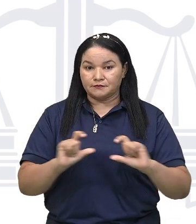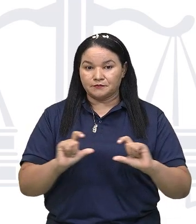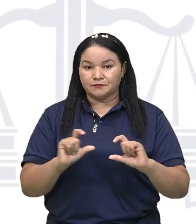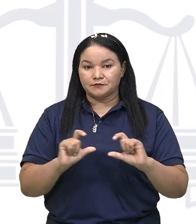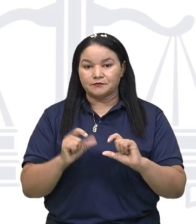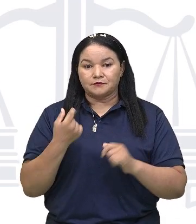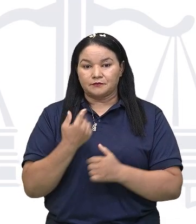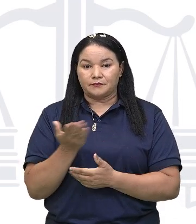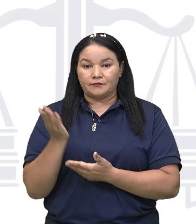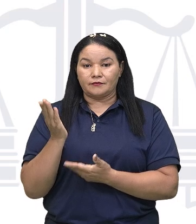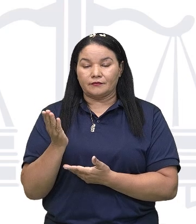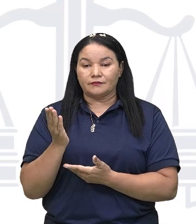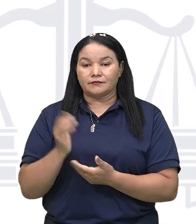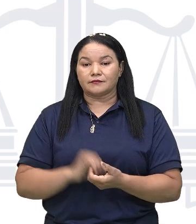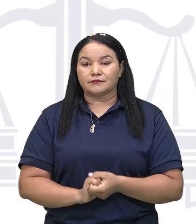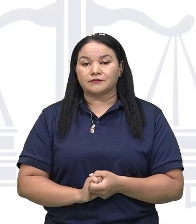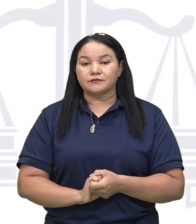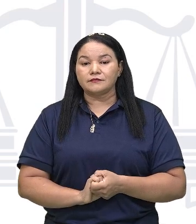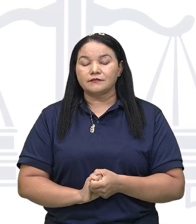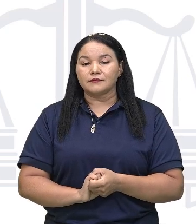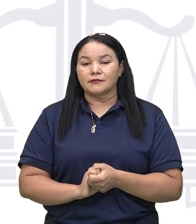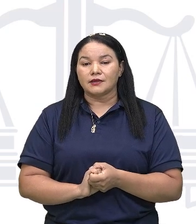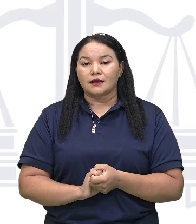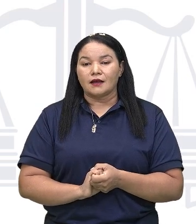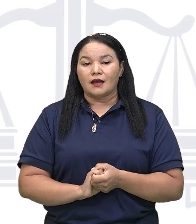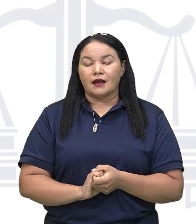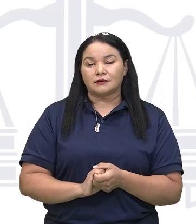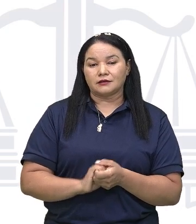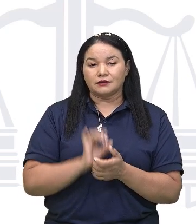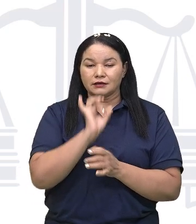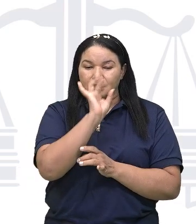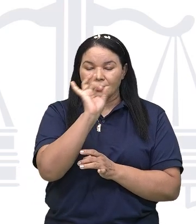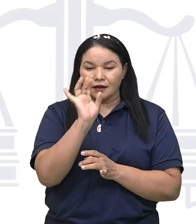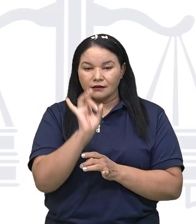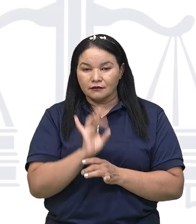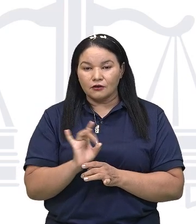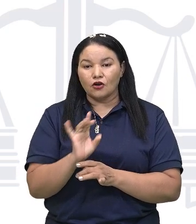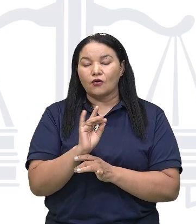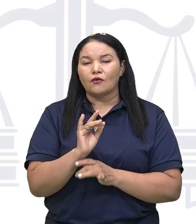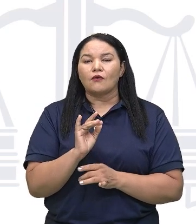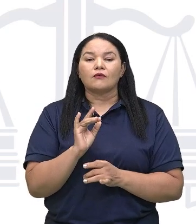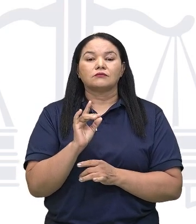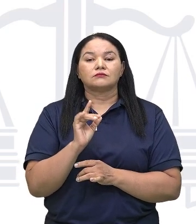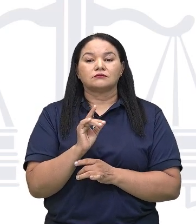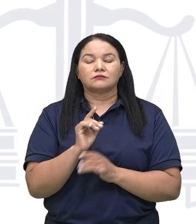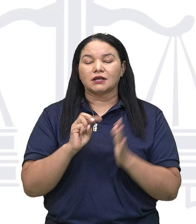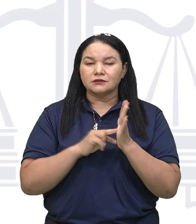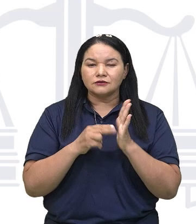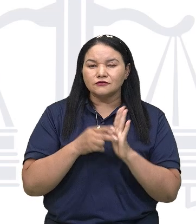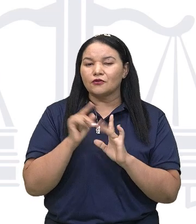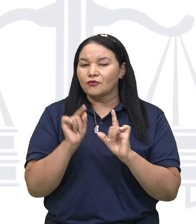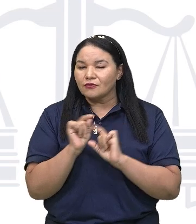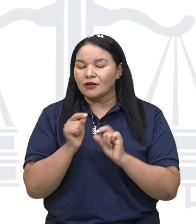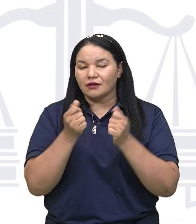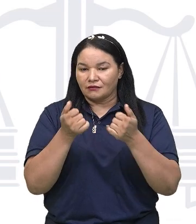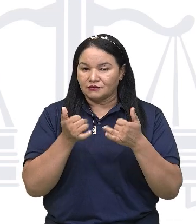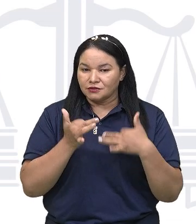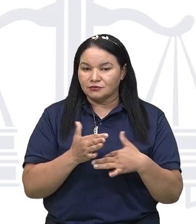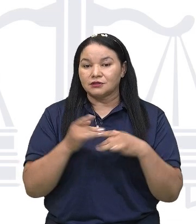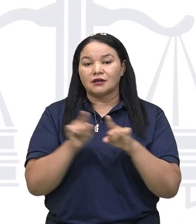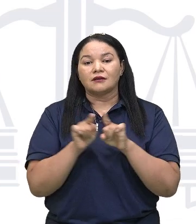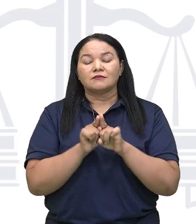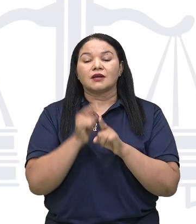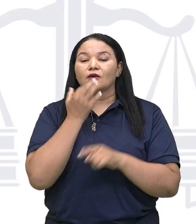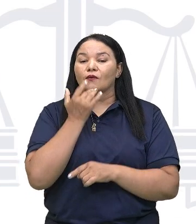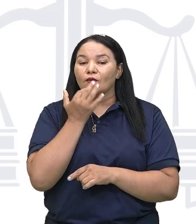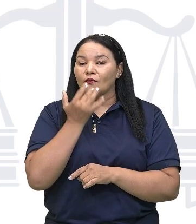tem uma legenda de o que significa cada item. Esses coloridos, gente, por que que tem? Eu tô vendo aqui para os professores novos, né?